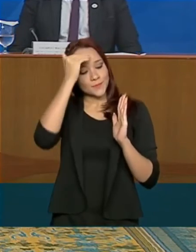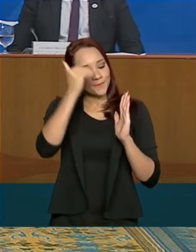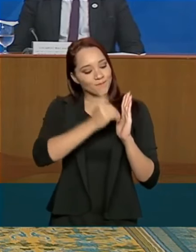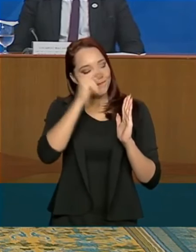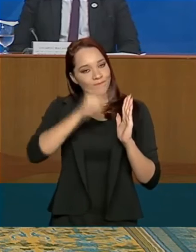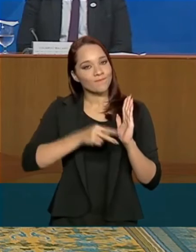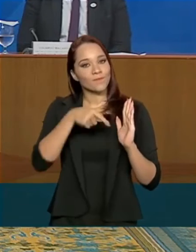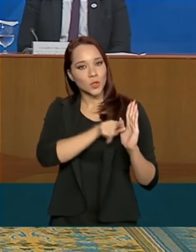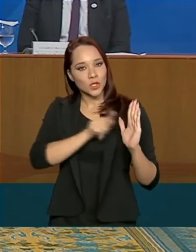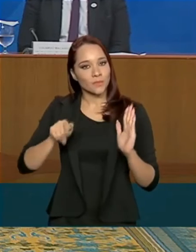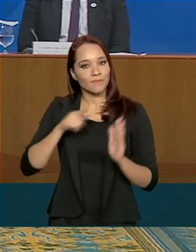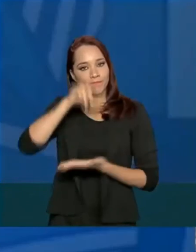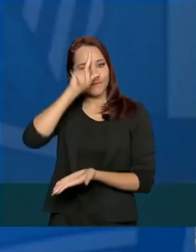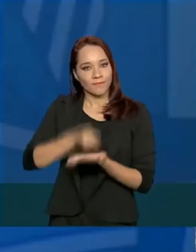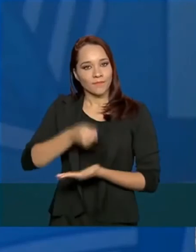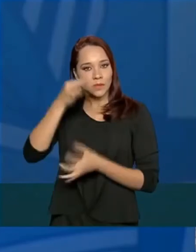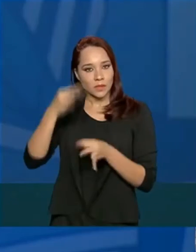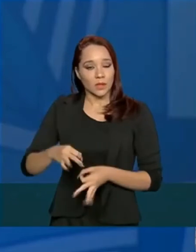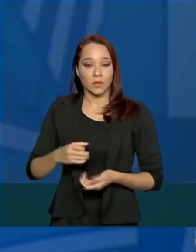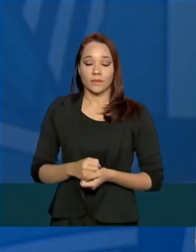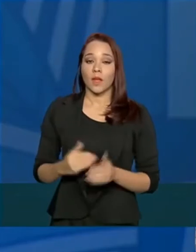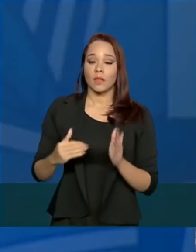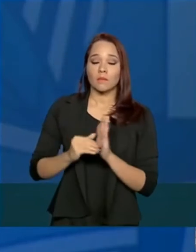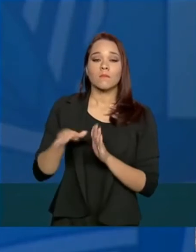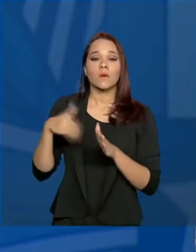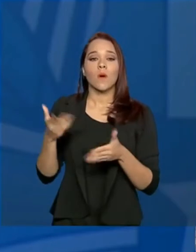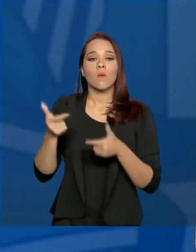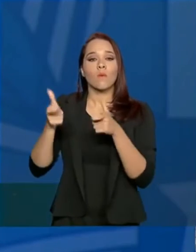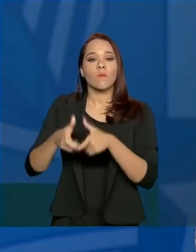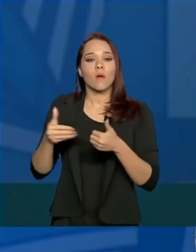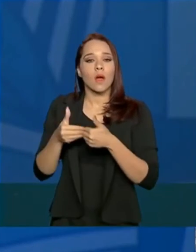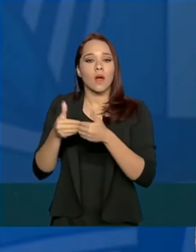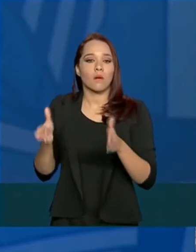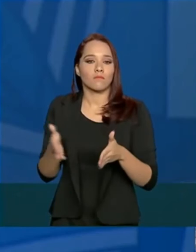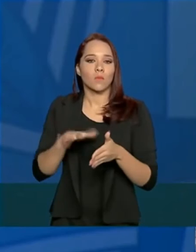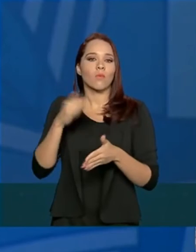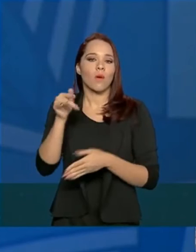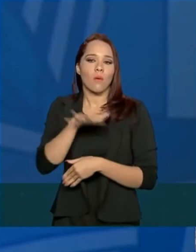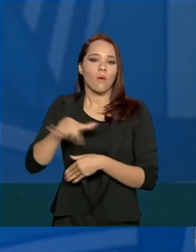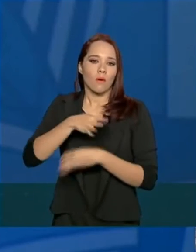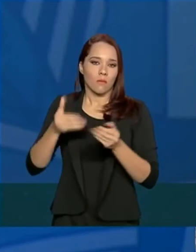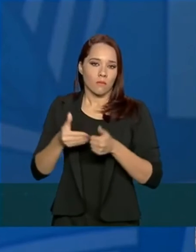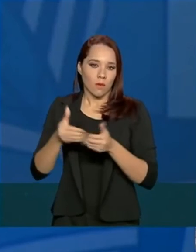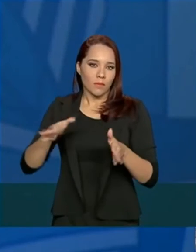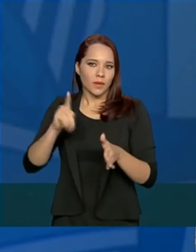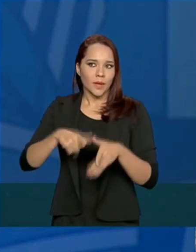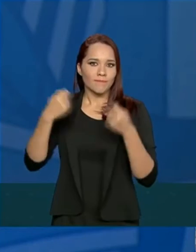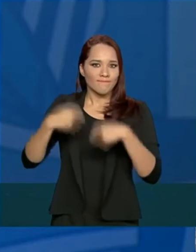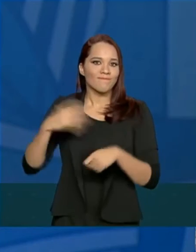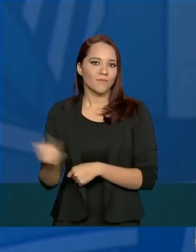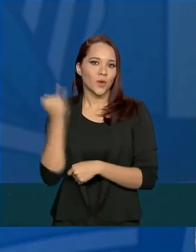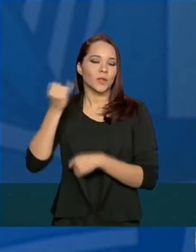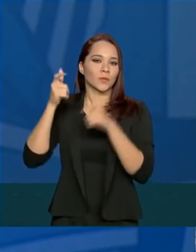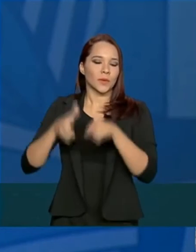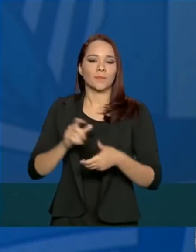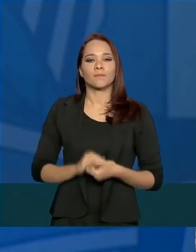gestor tome a decisão. Até o setor que ele vai abrir ou o setor que é essencial para aquela localidade.